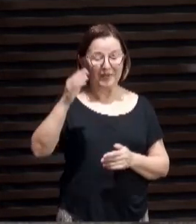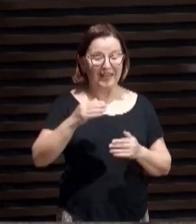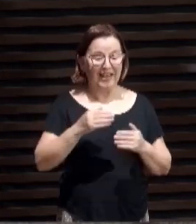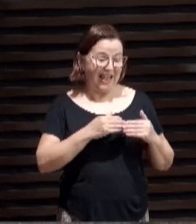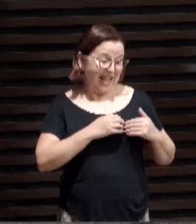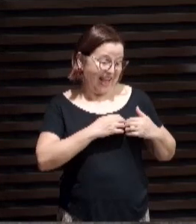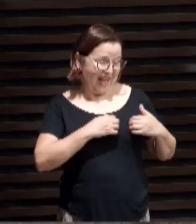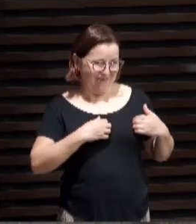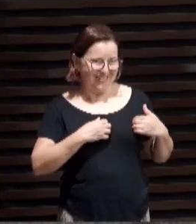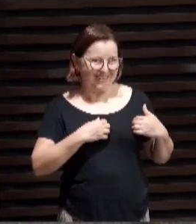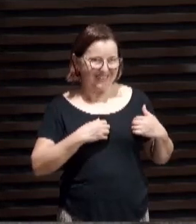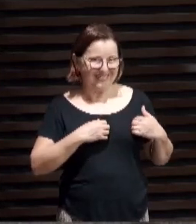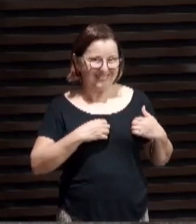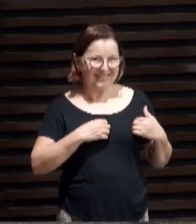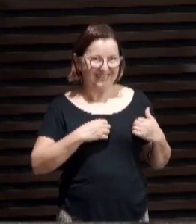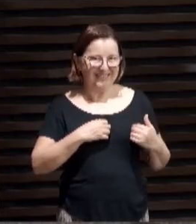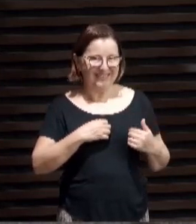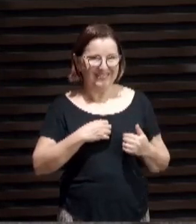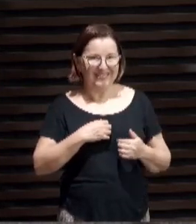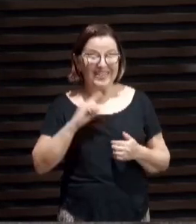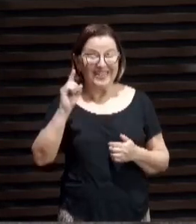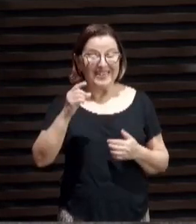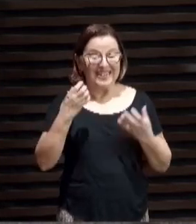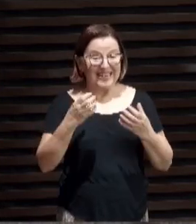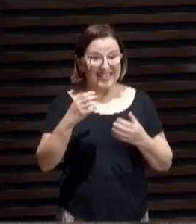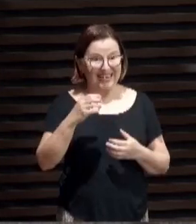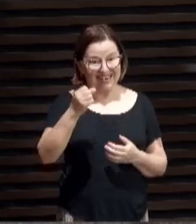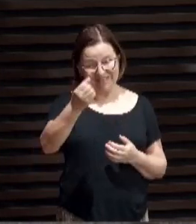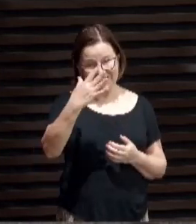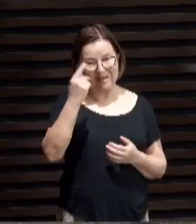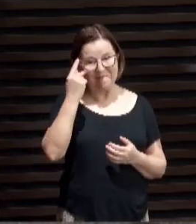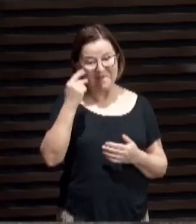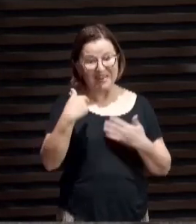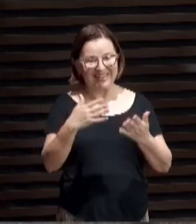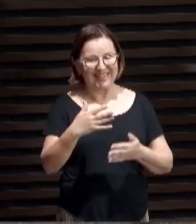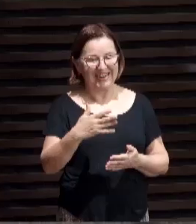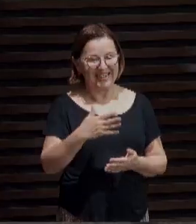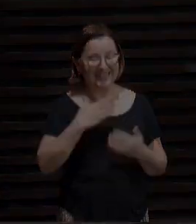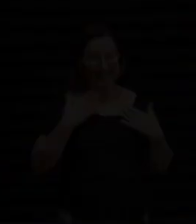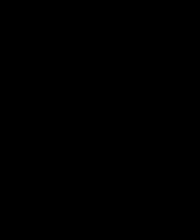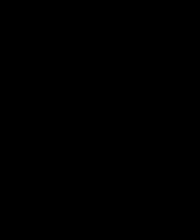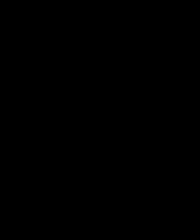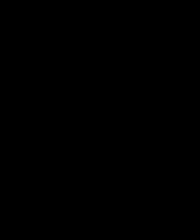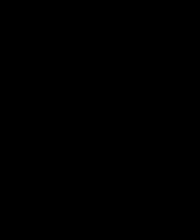quer revelar, para que tenha descanso na sua alma. Amém.